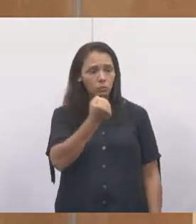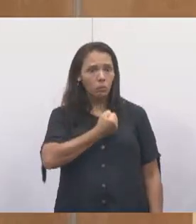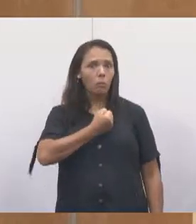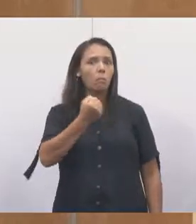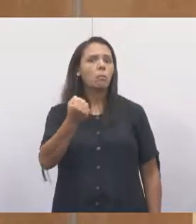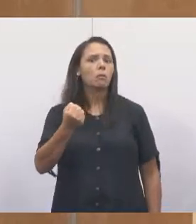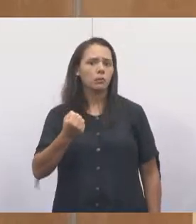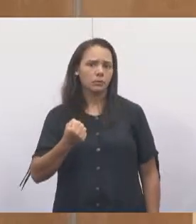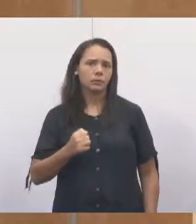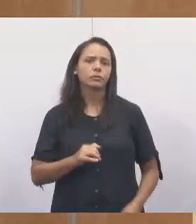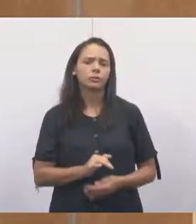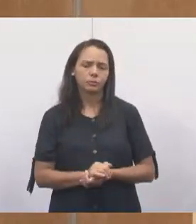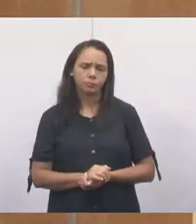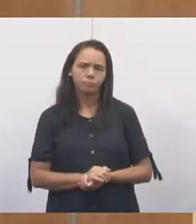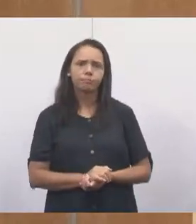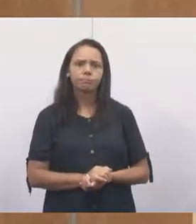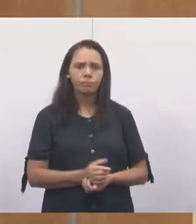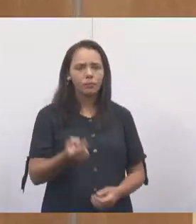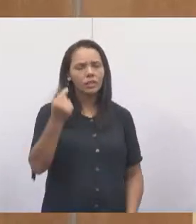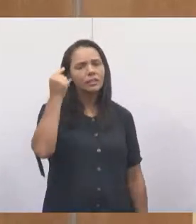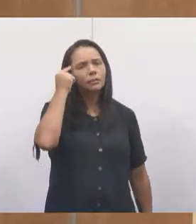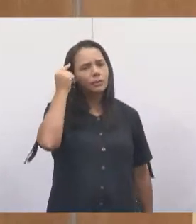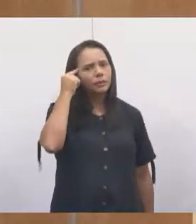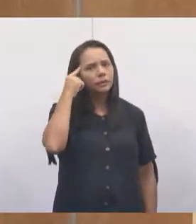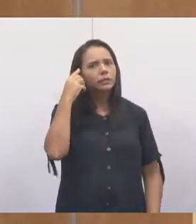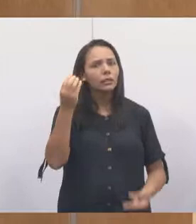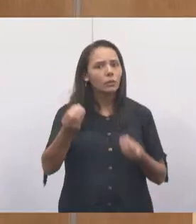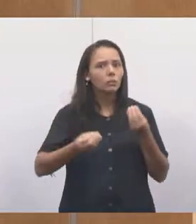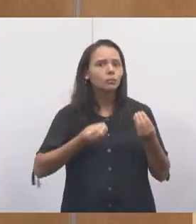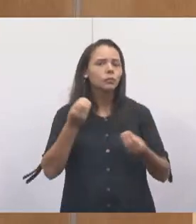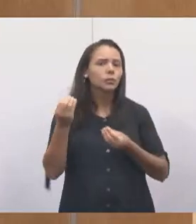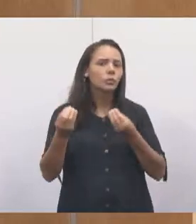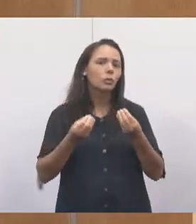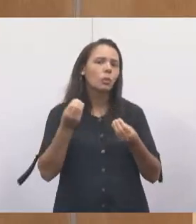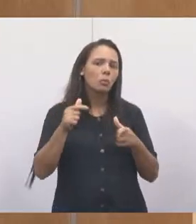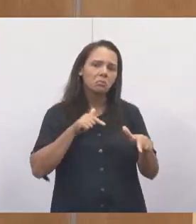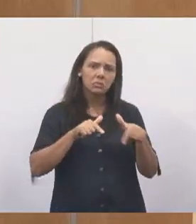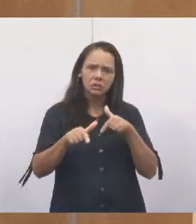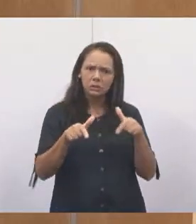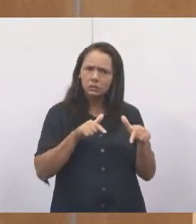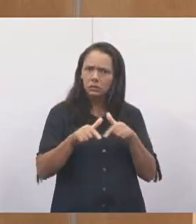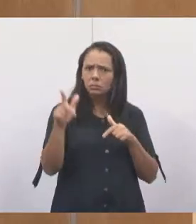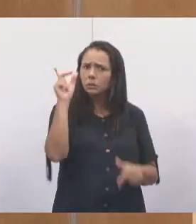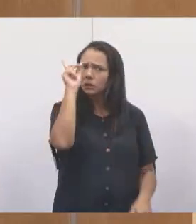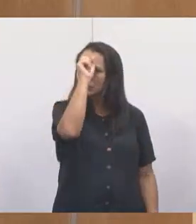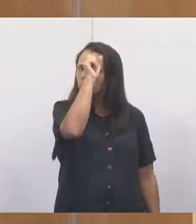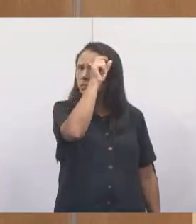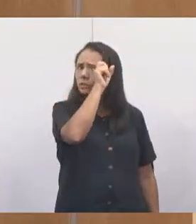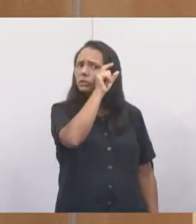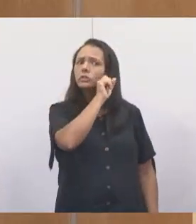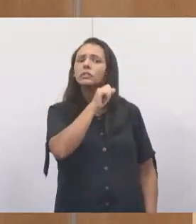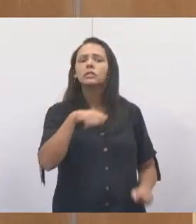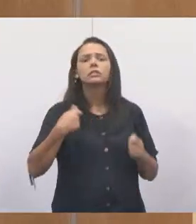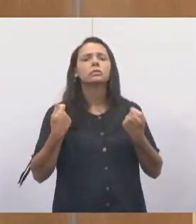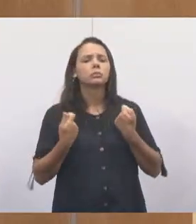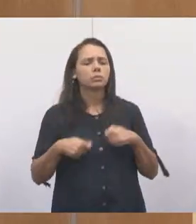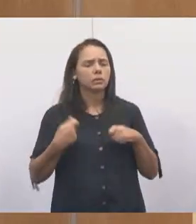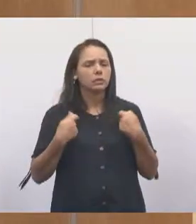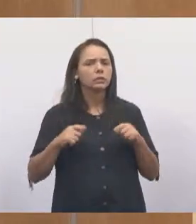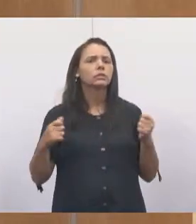Olha como que o conselheiro passa por constrangimento e deve ser muito